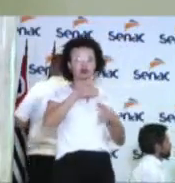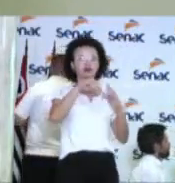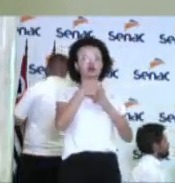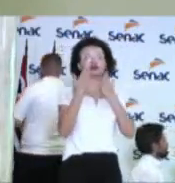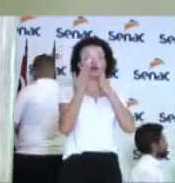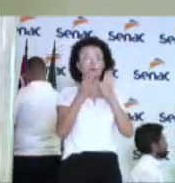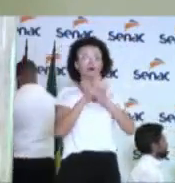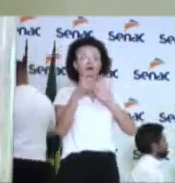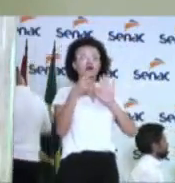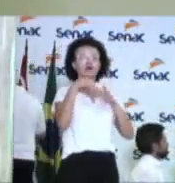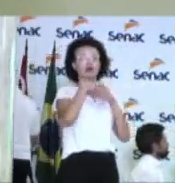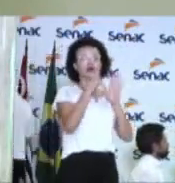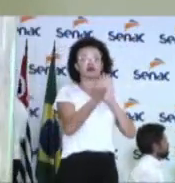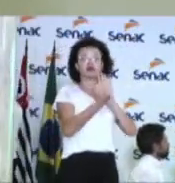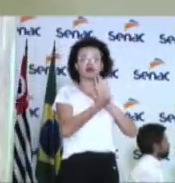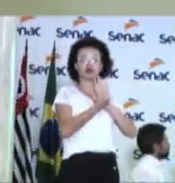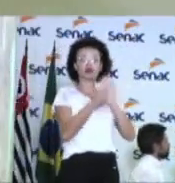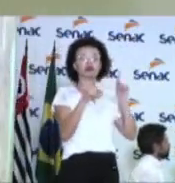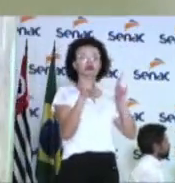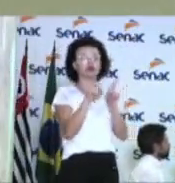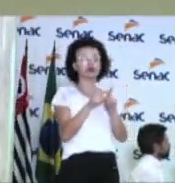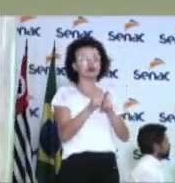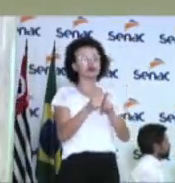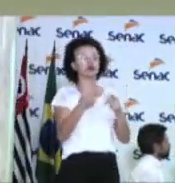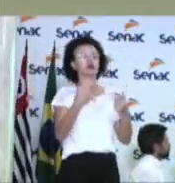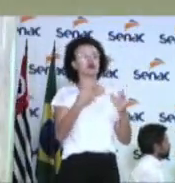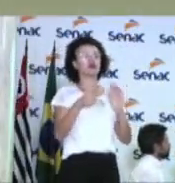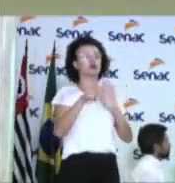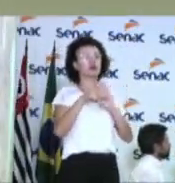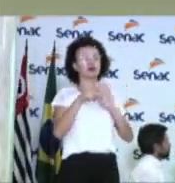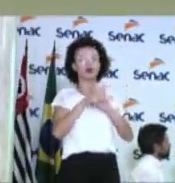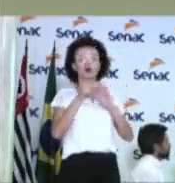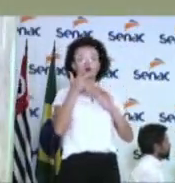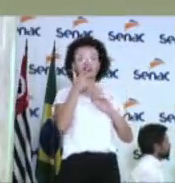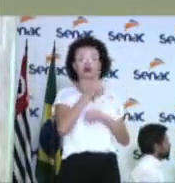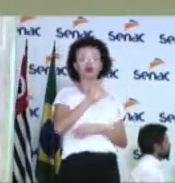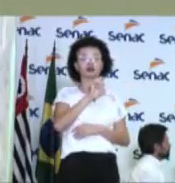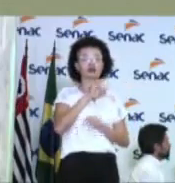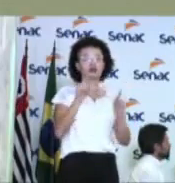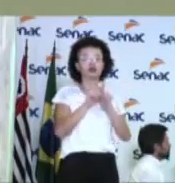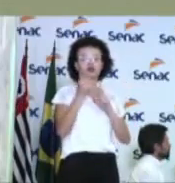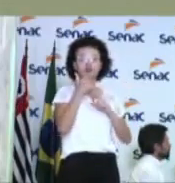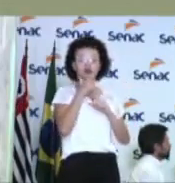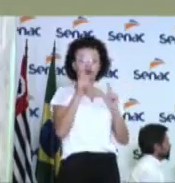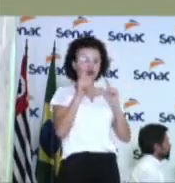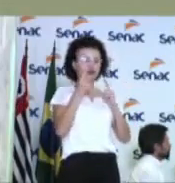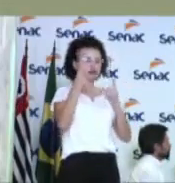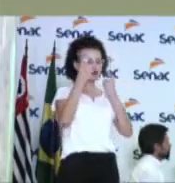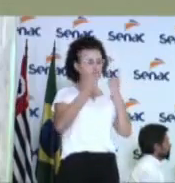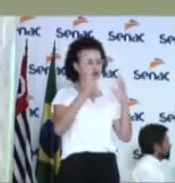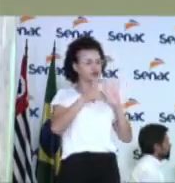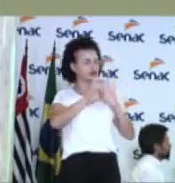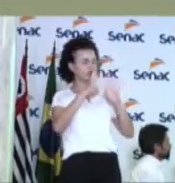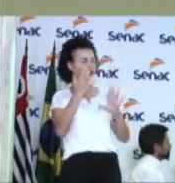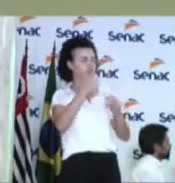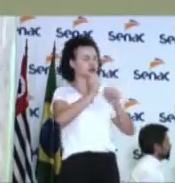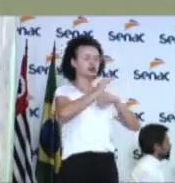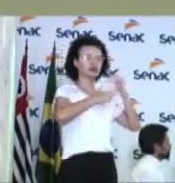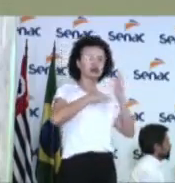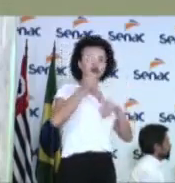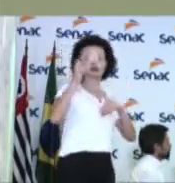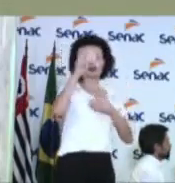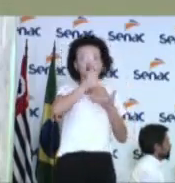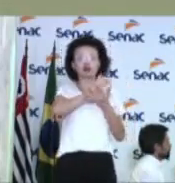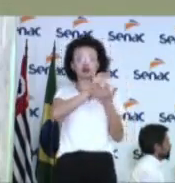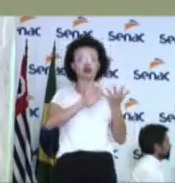marca, trazendo, enfim, essa aventura, essa autenticidade, essa liberdade para contar essas